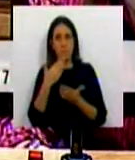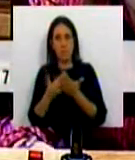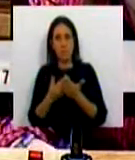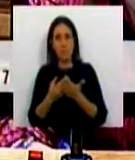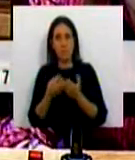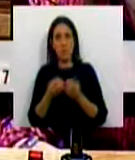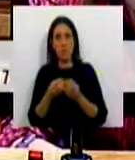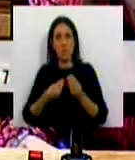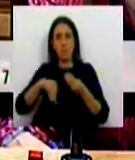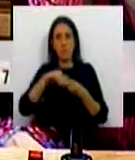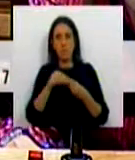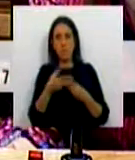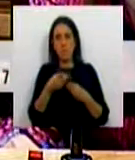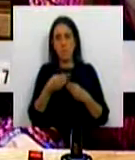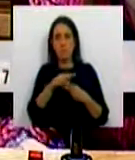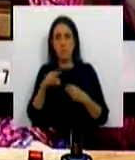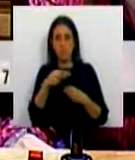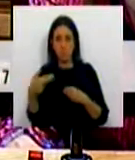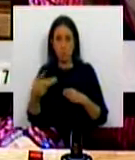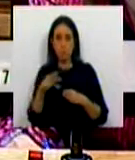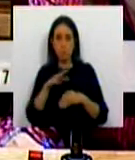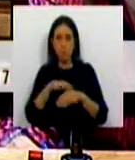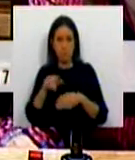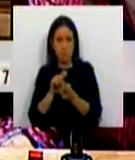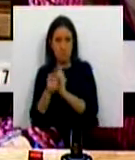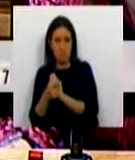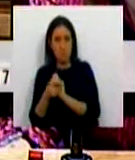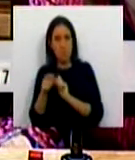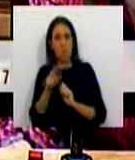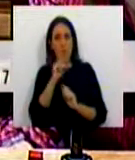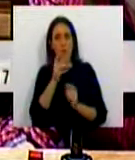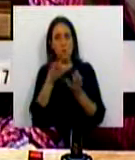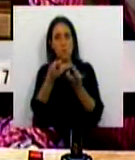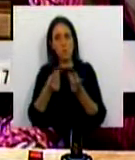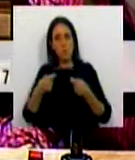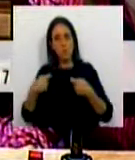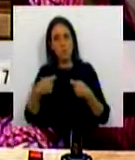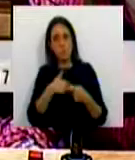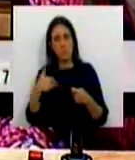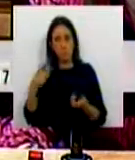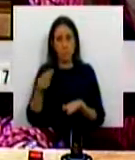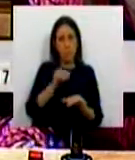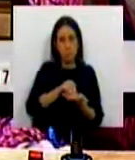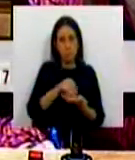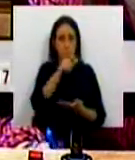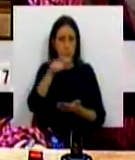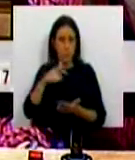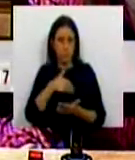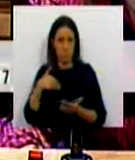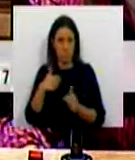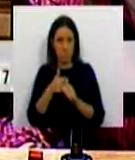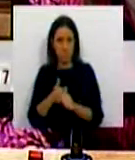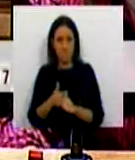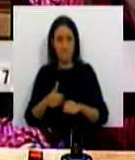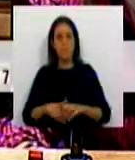de 19 milhões de euros com esta alteração. Esse valor é, portanto, acomodável no orçamento da despesa com saúde, do pessoal com saúde.